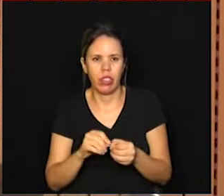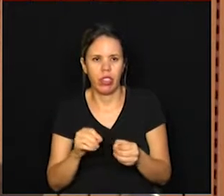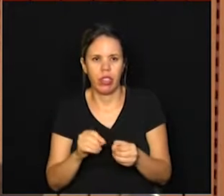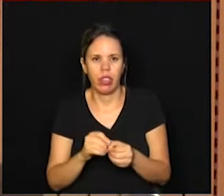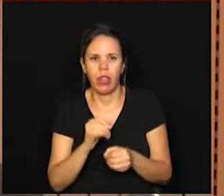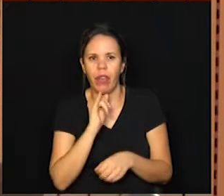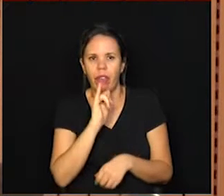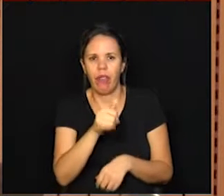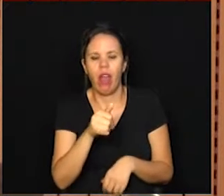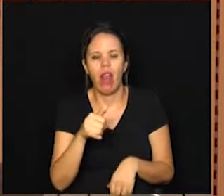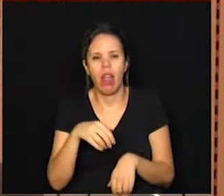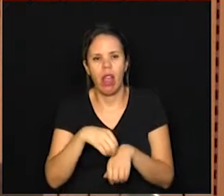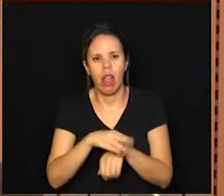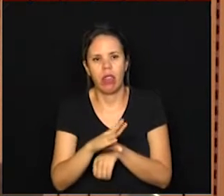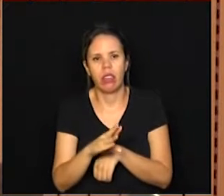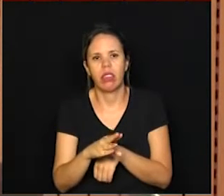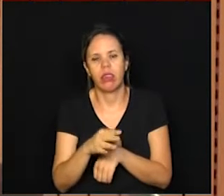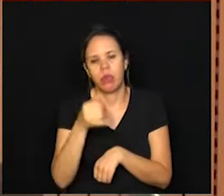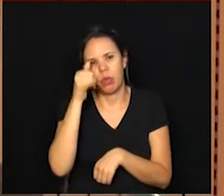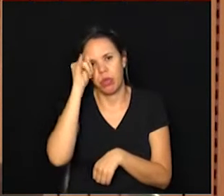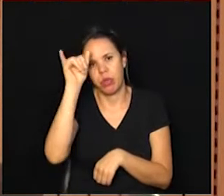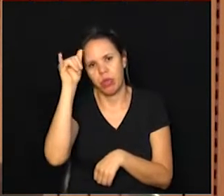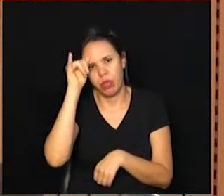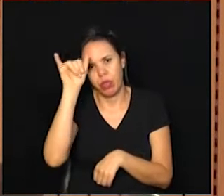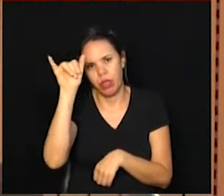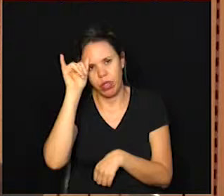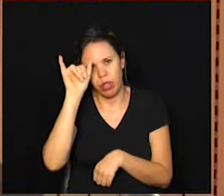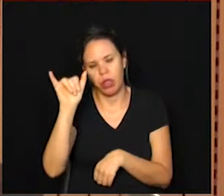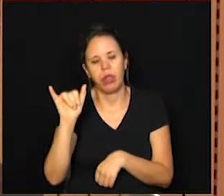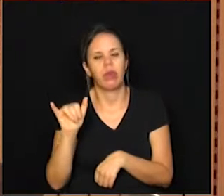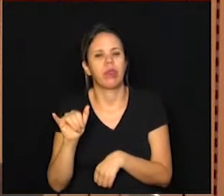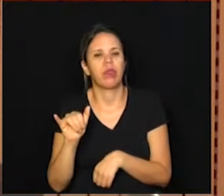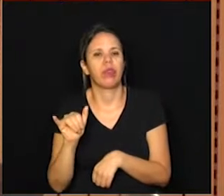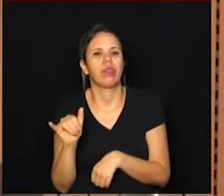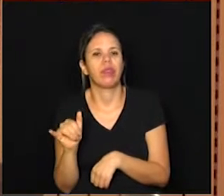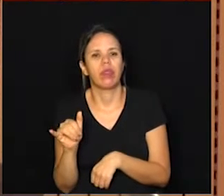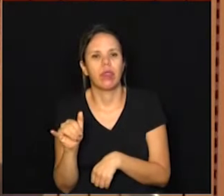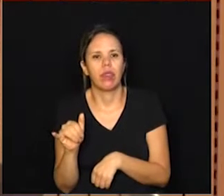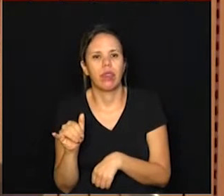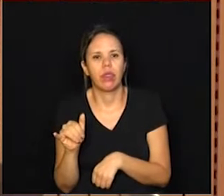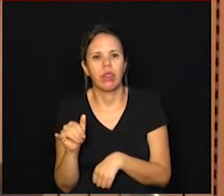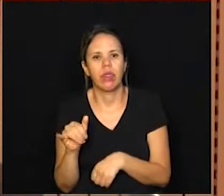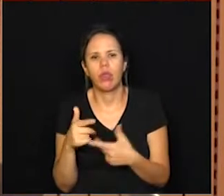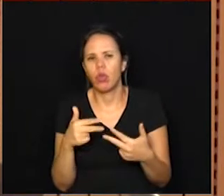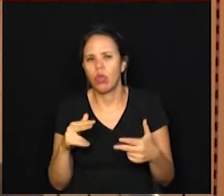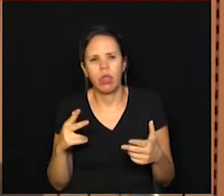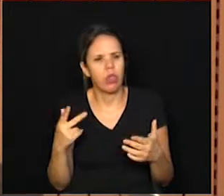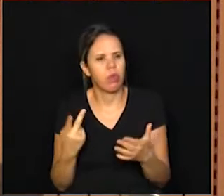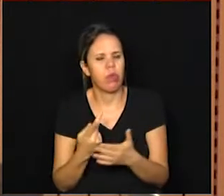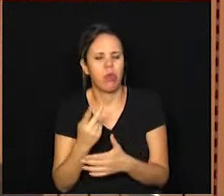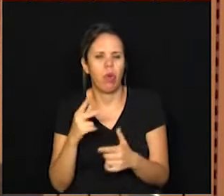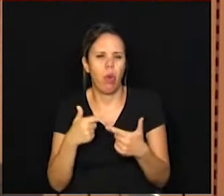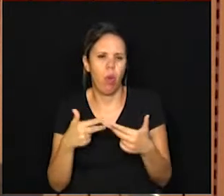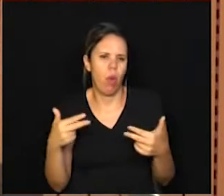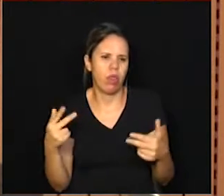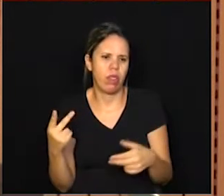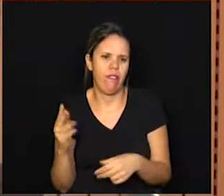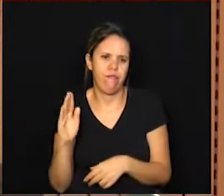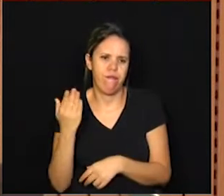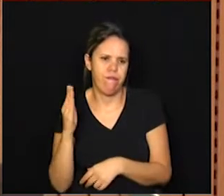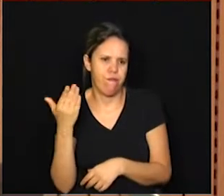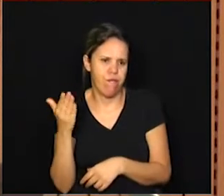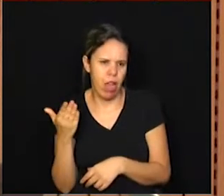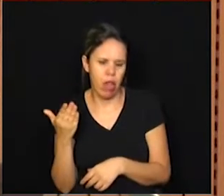ineficiente combate das autoridades à pirataria. A impunidade da